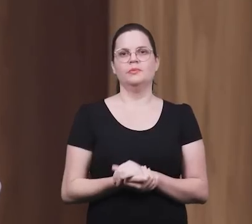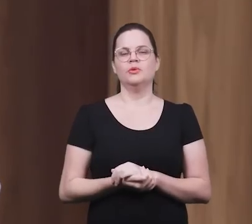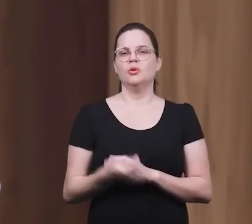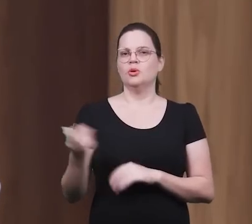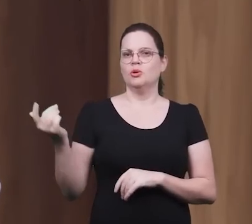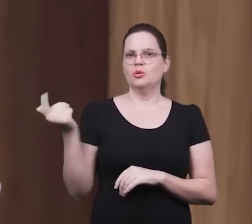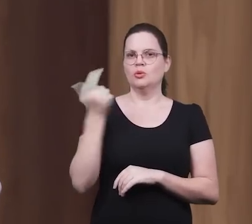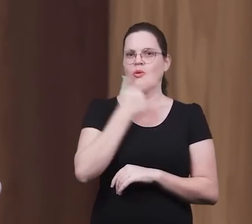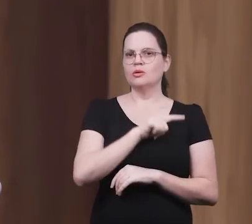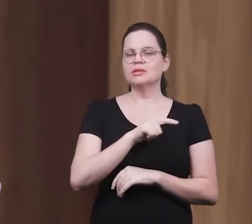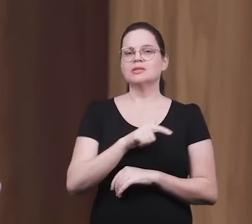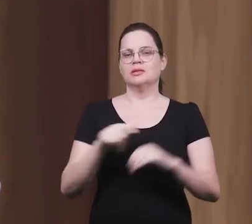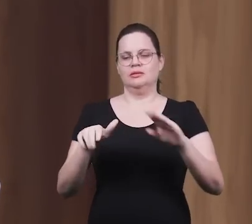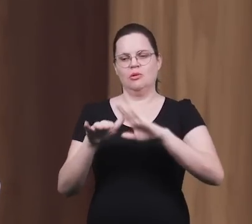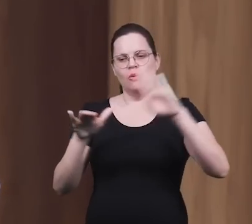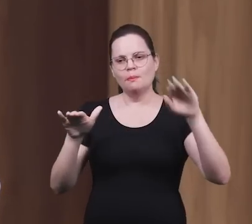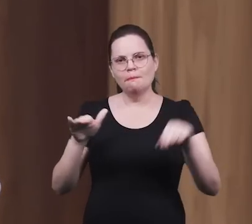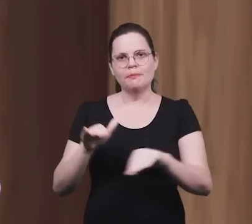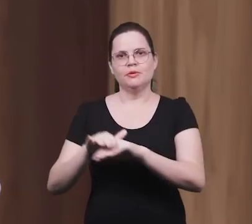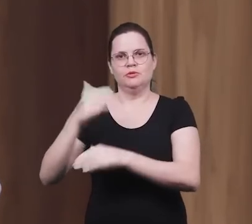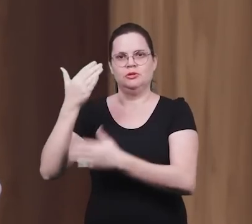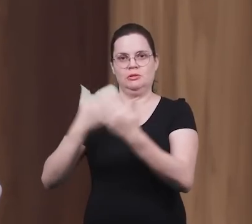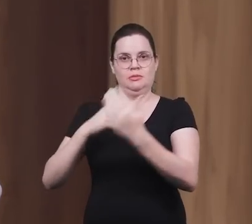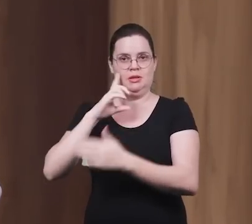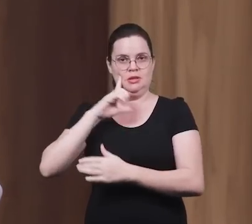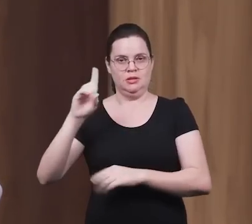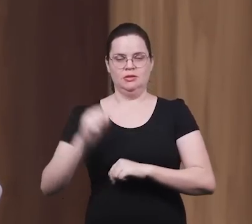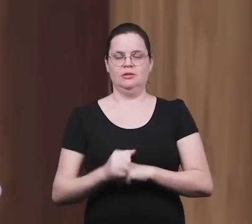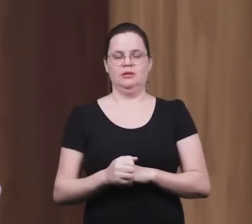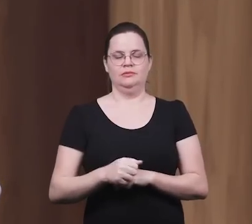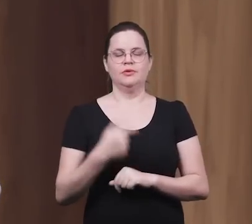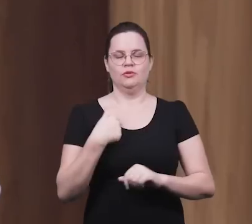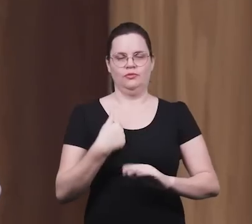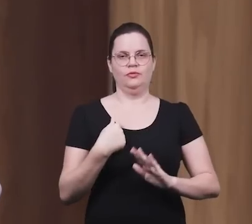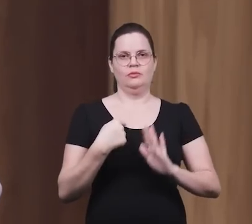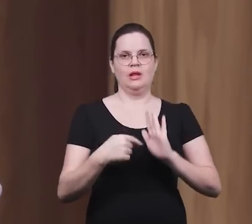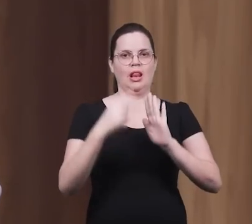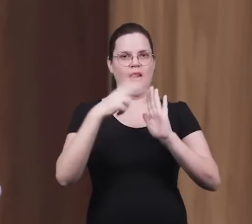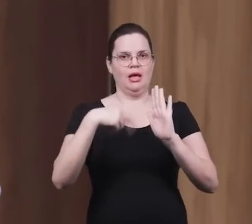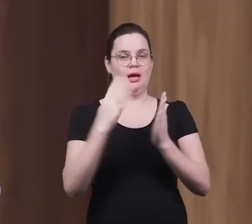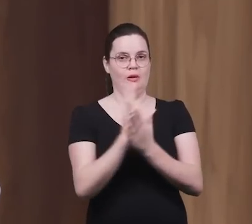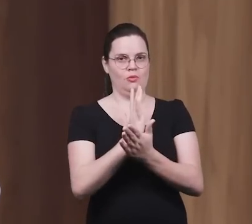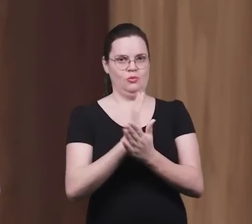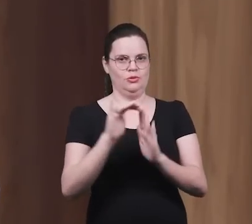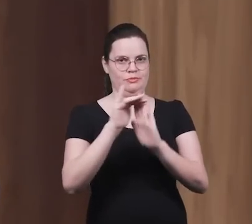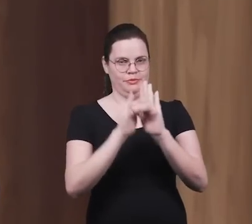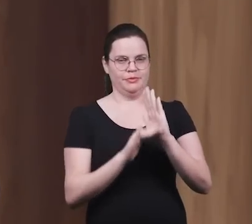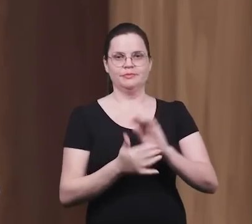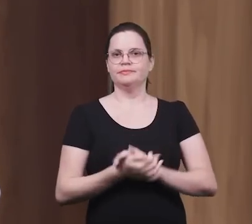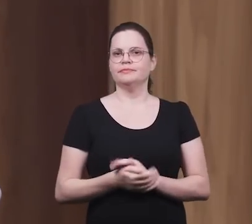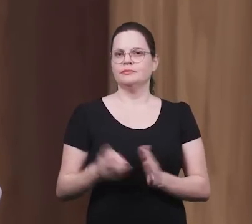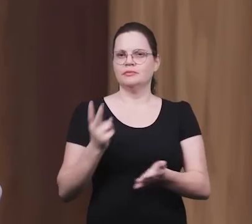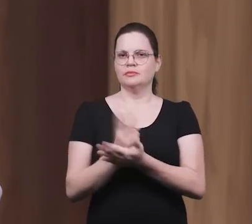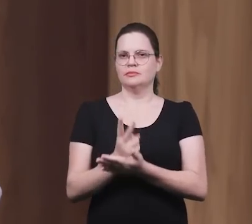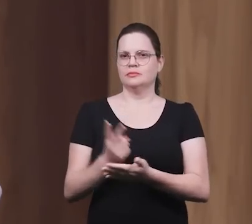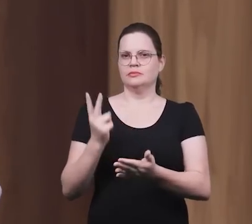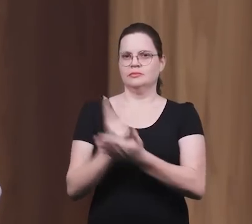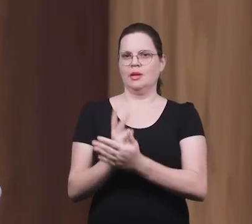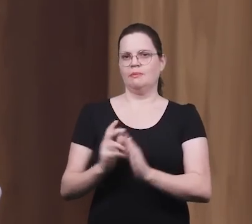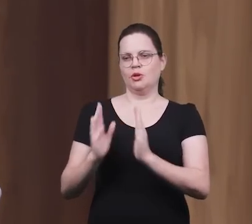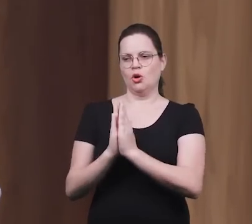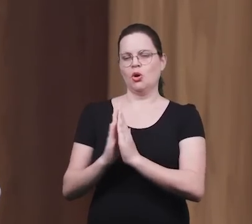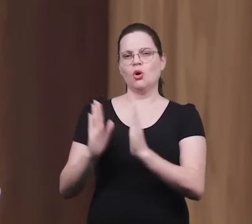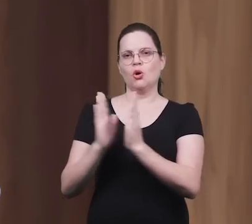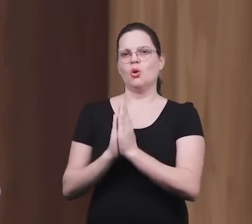cativar a humildade com Deus. Eu trouxe alguns itens que diz assim, buscar continuamente